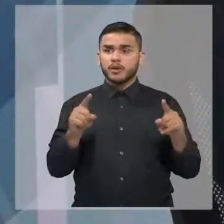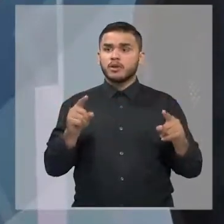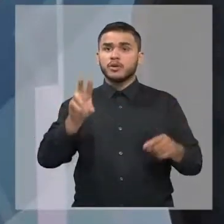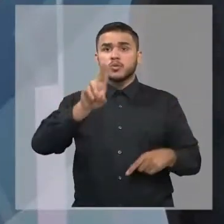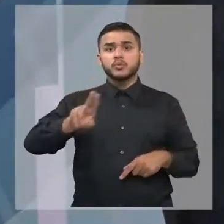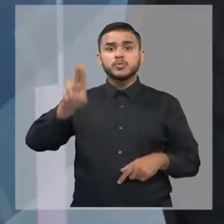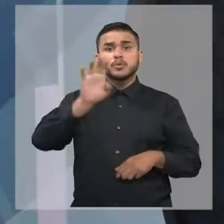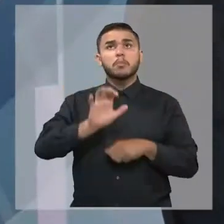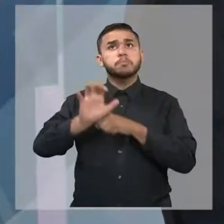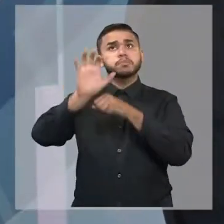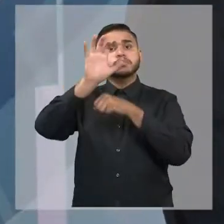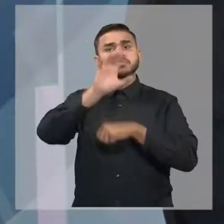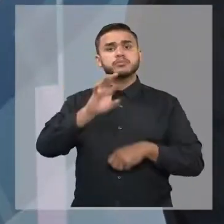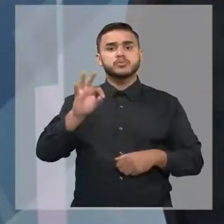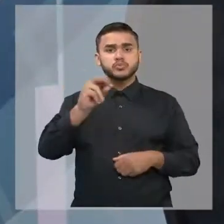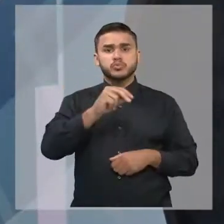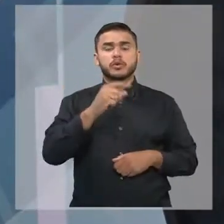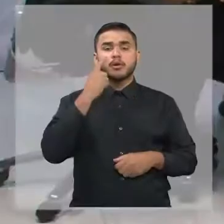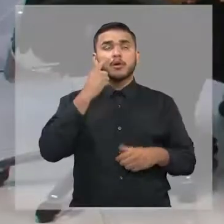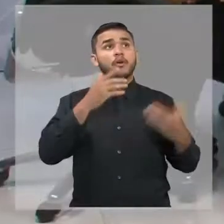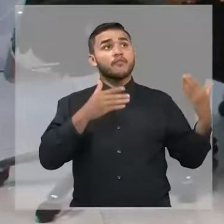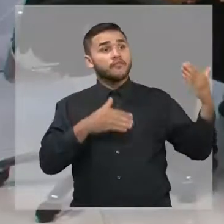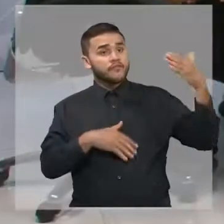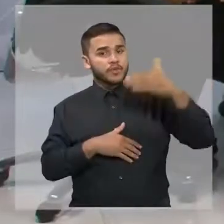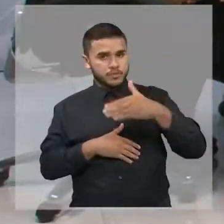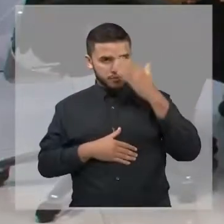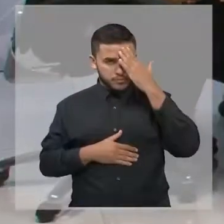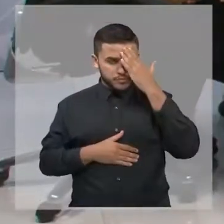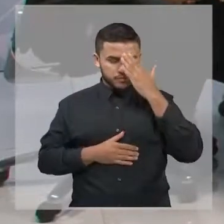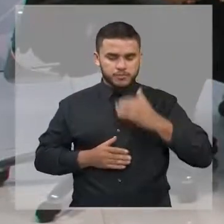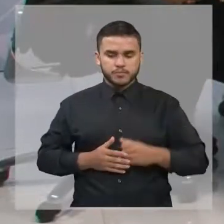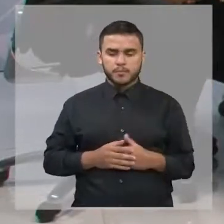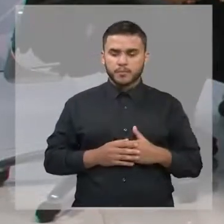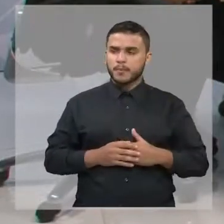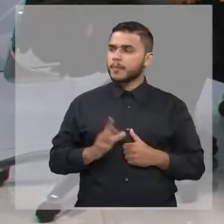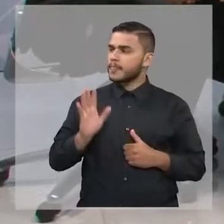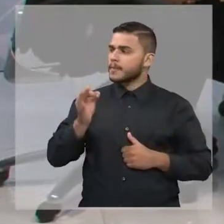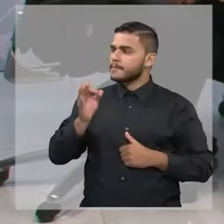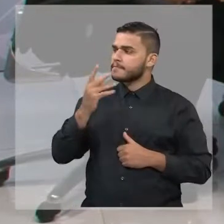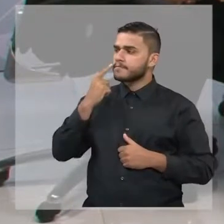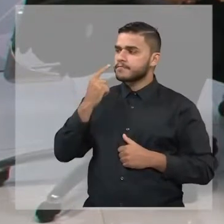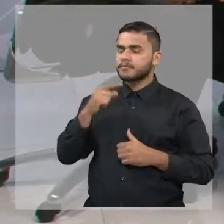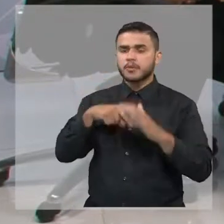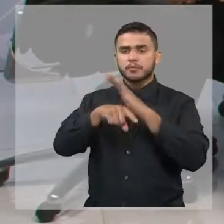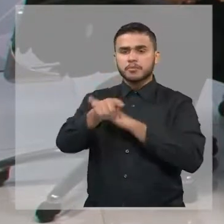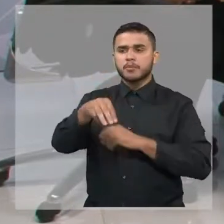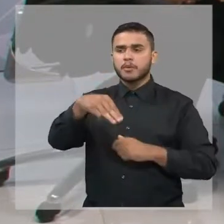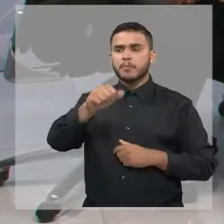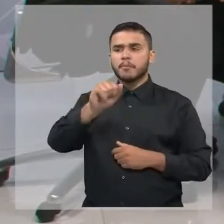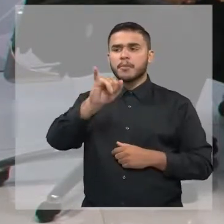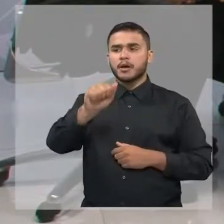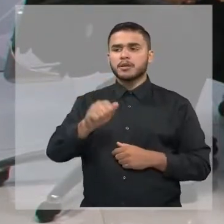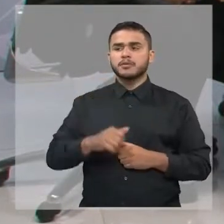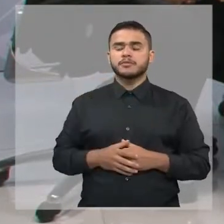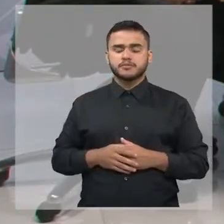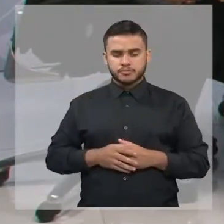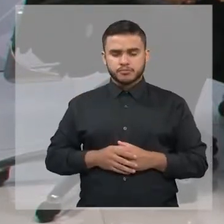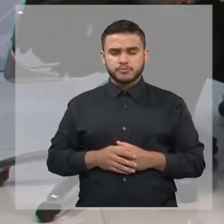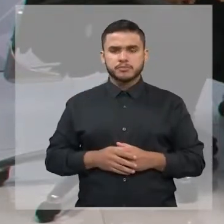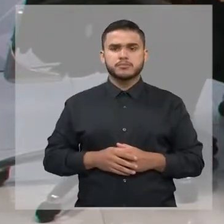do exterior, venham ocupar esse espaço. Deixa eu colocar o professor Maia aqui nessa discussão, nessa perspectiva, professor Maia.